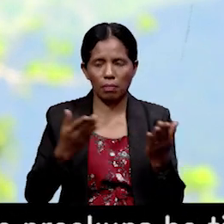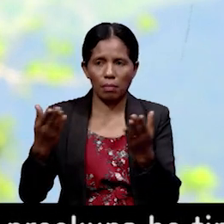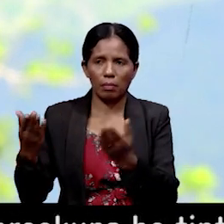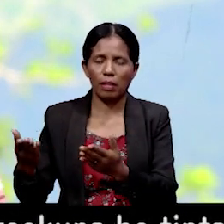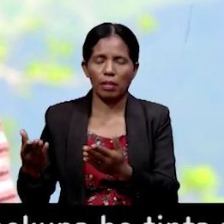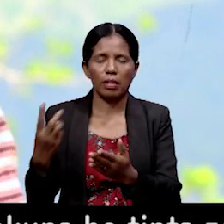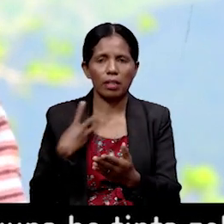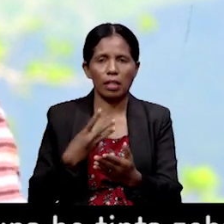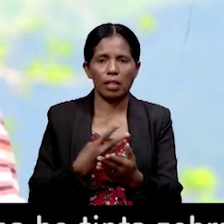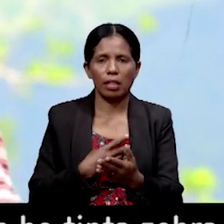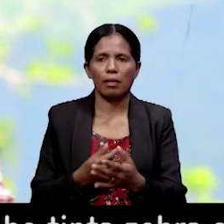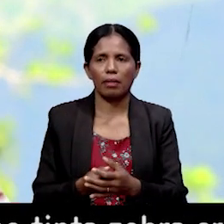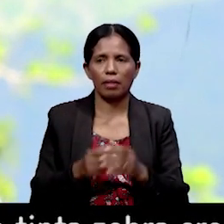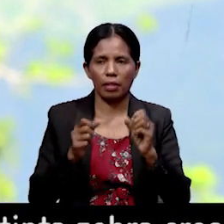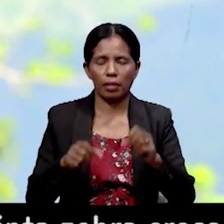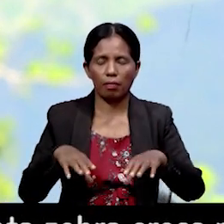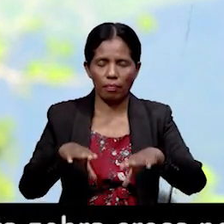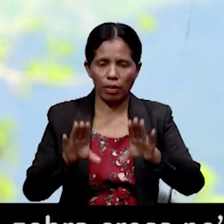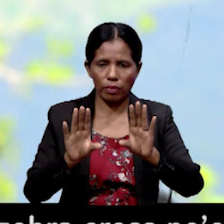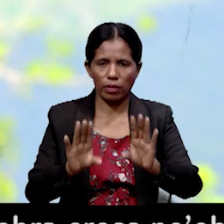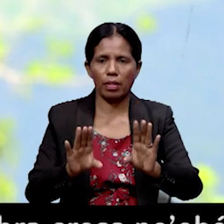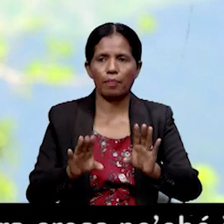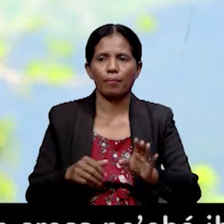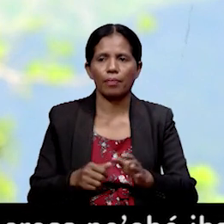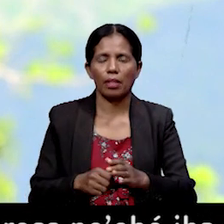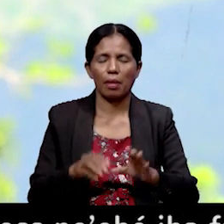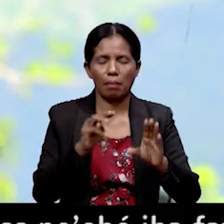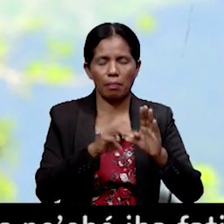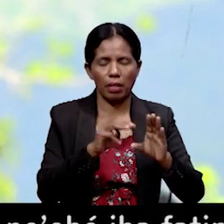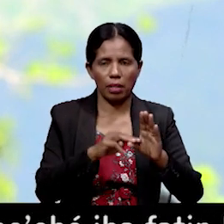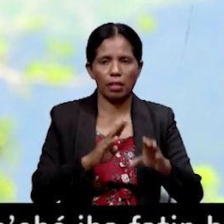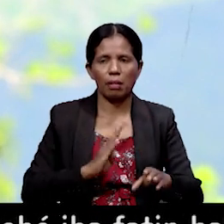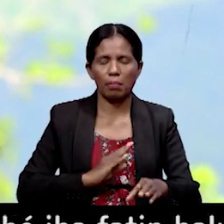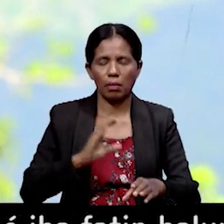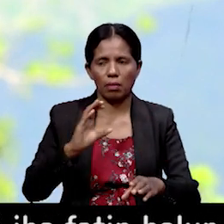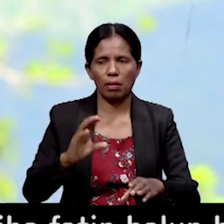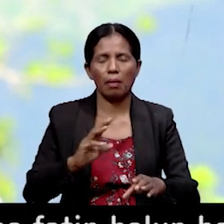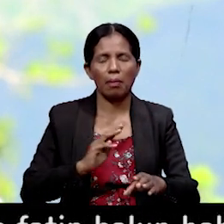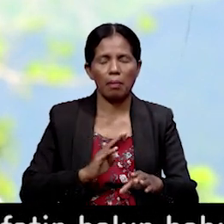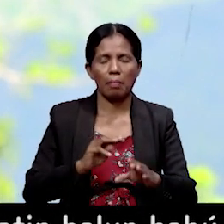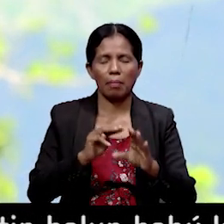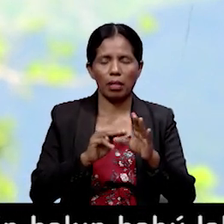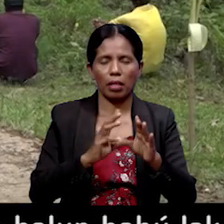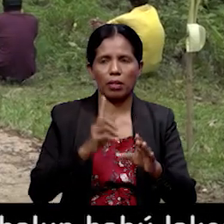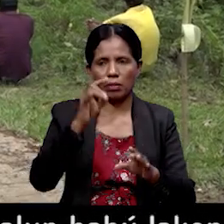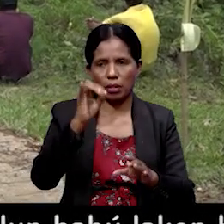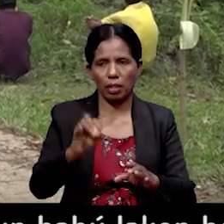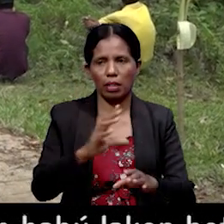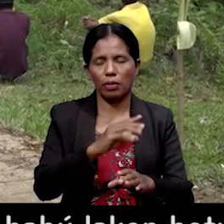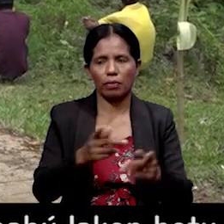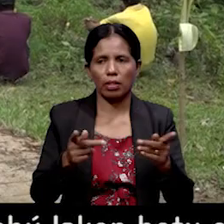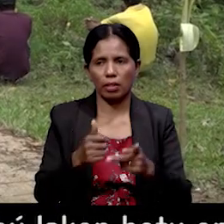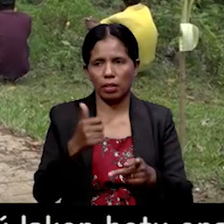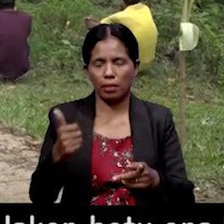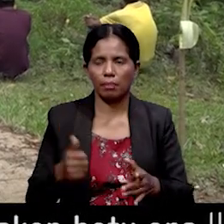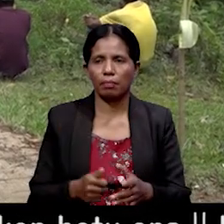ia itane a área, ita bele fa ia mercado Baucau, mercado idili, no fati selo. No